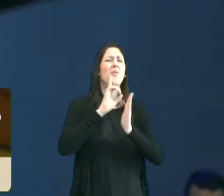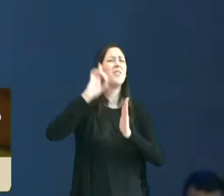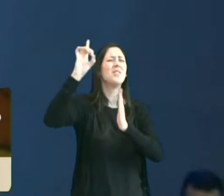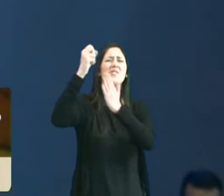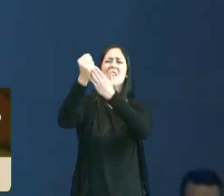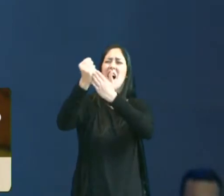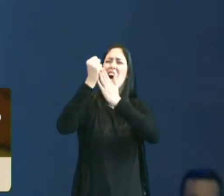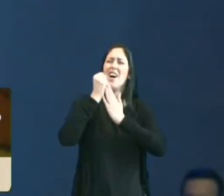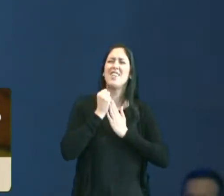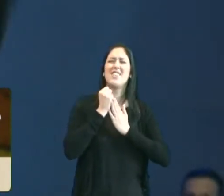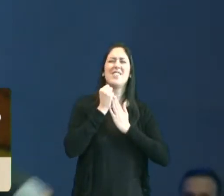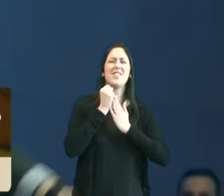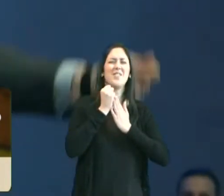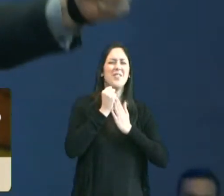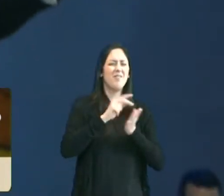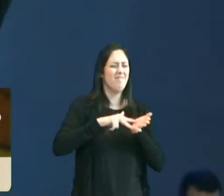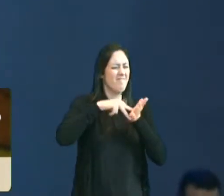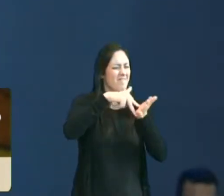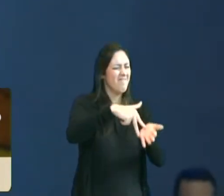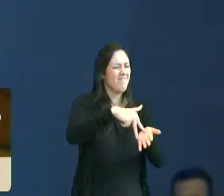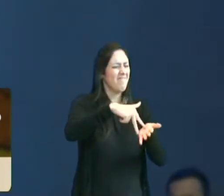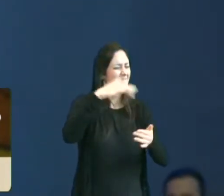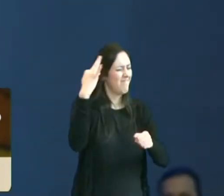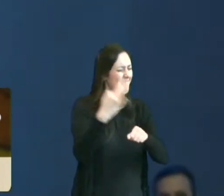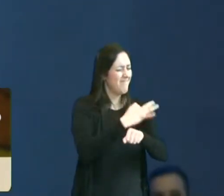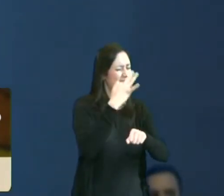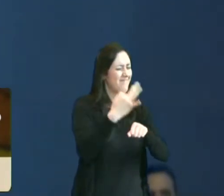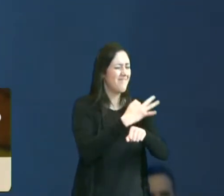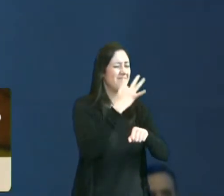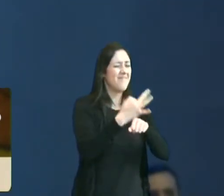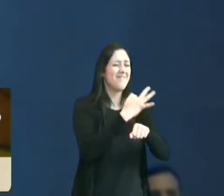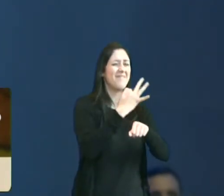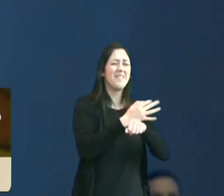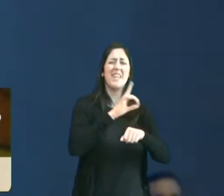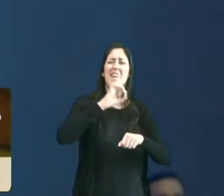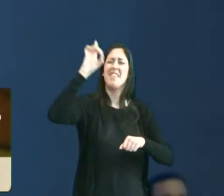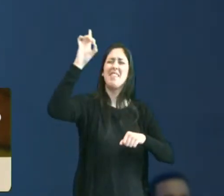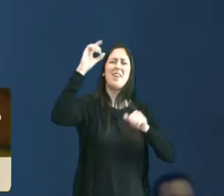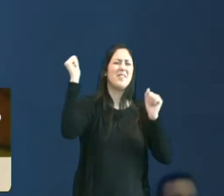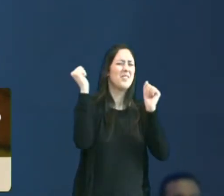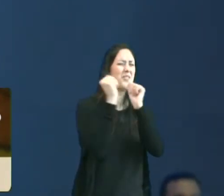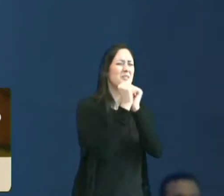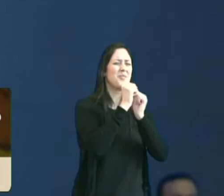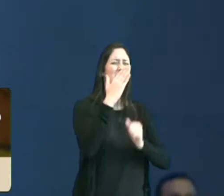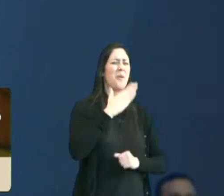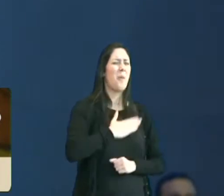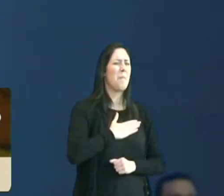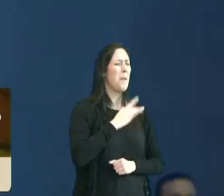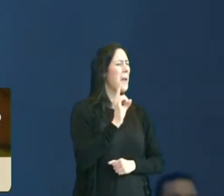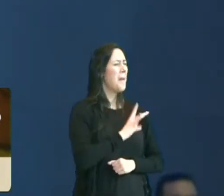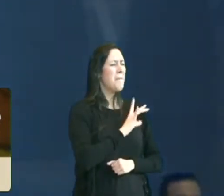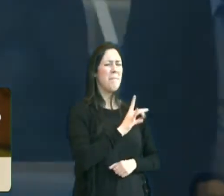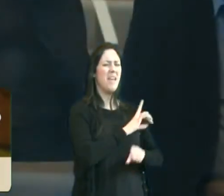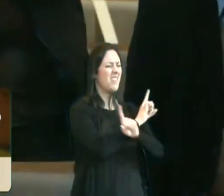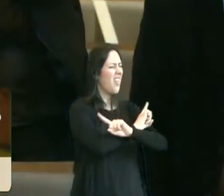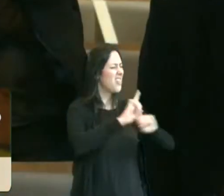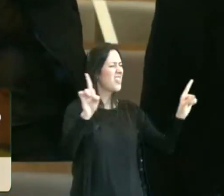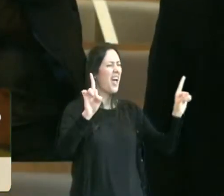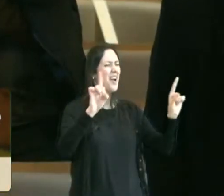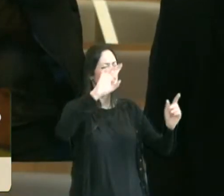restabelecer, eu vou te erguer, eu sou contigo, não temas,